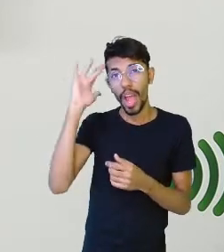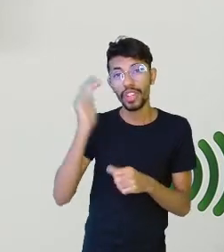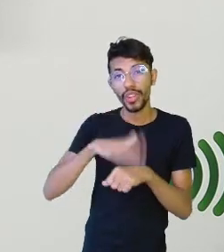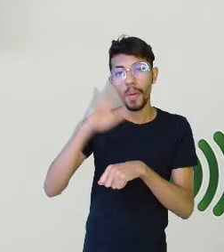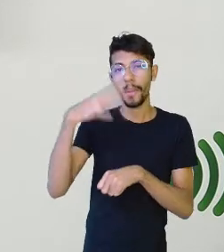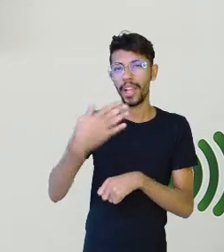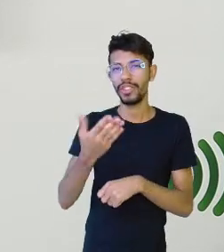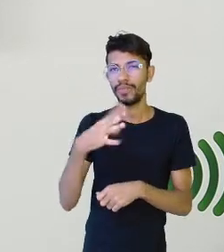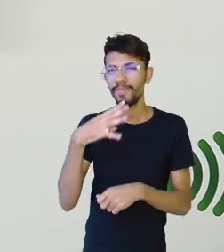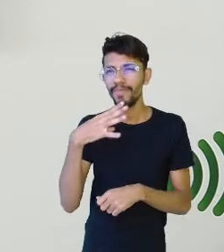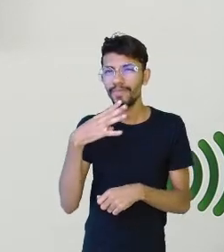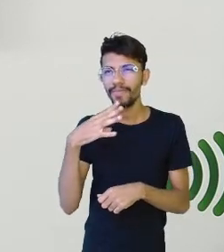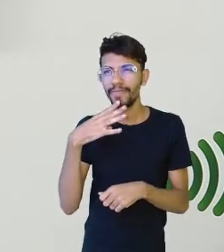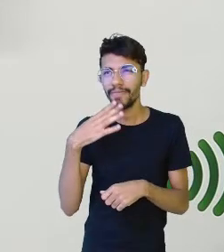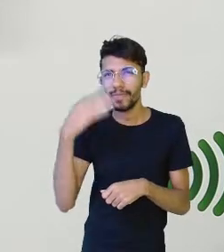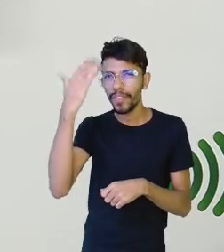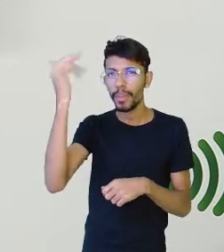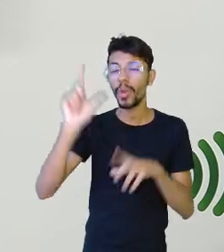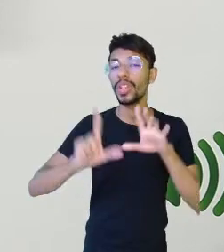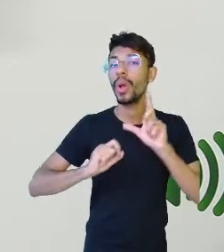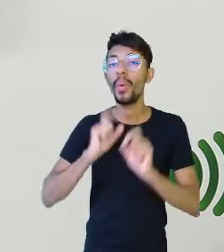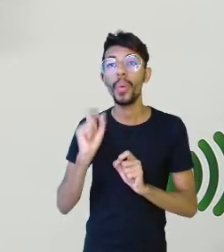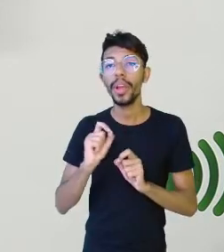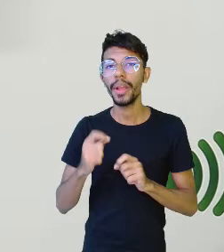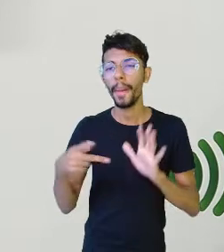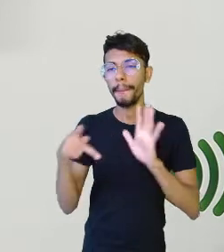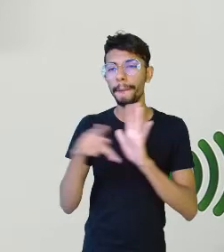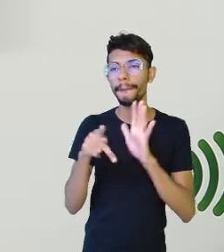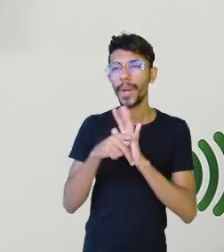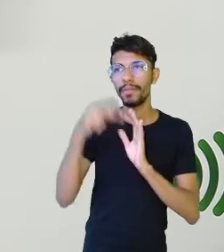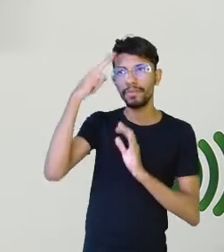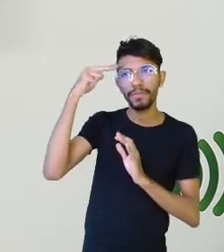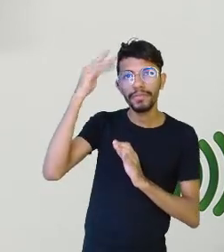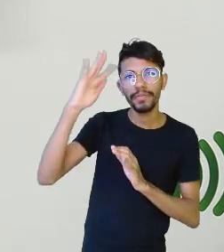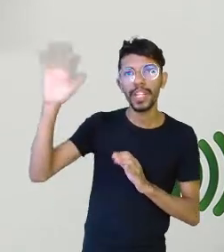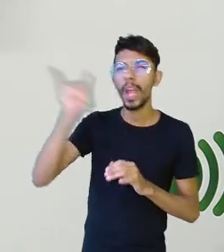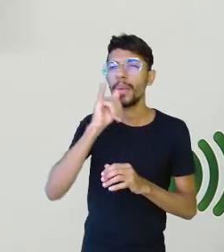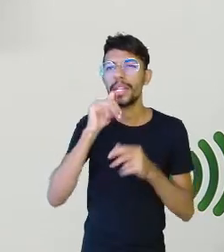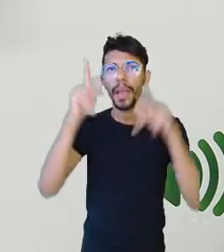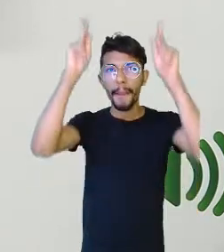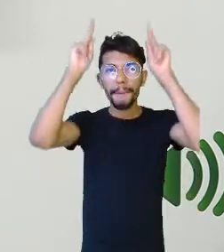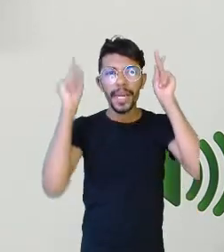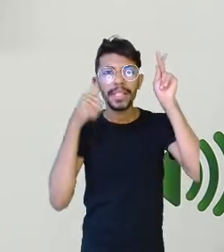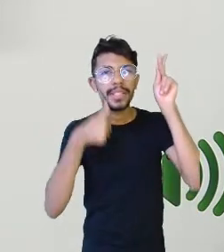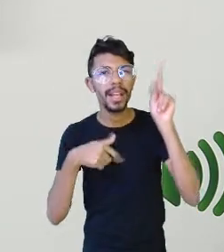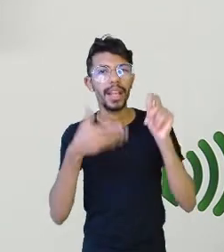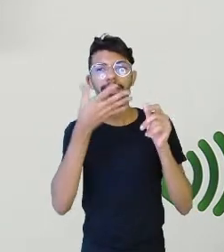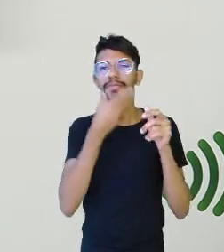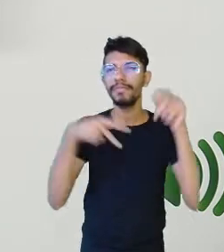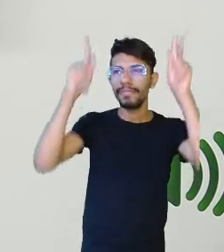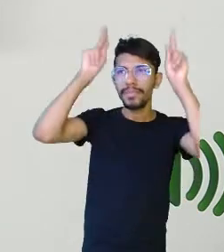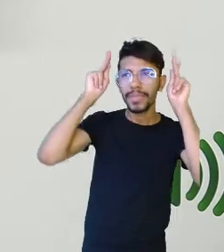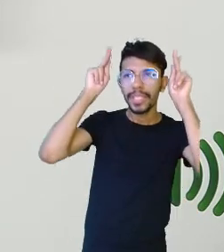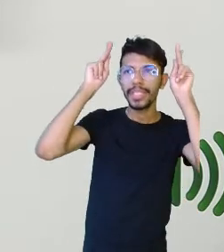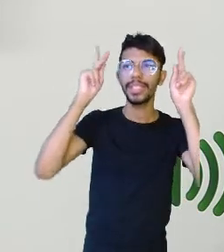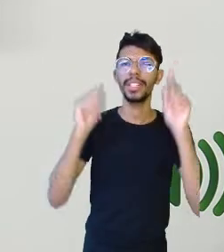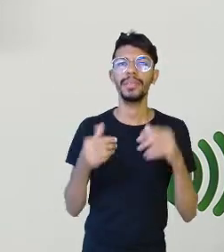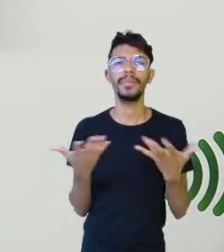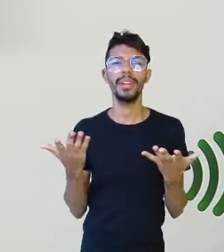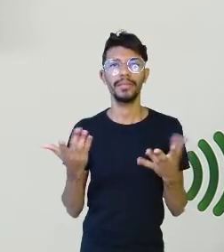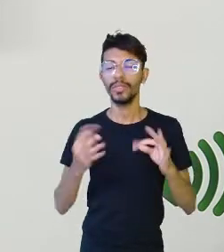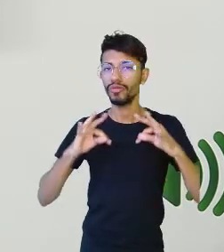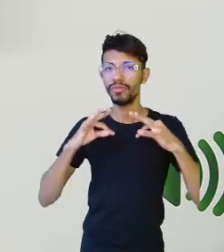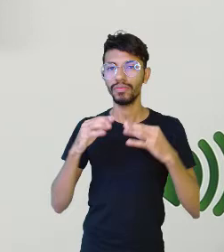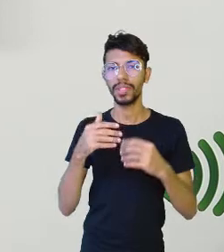né? Tem princesas, bruxas, príncipes, não é? As meninas geralmente gostam, nada impede que todos gostem, tá, gente? Eu dei só